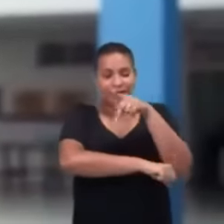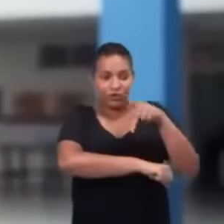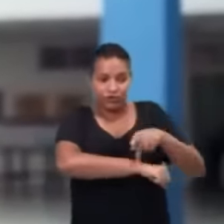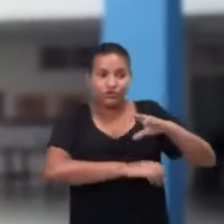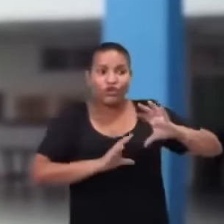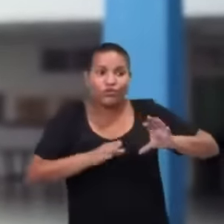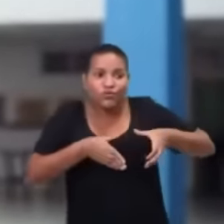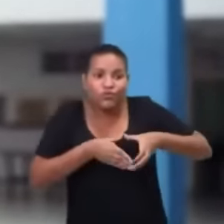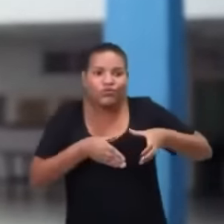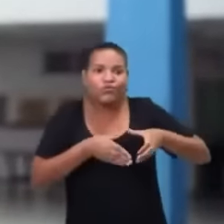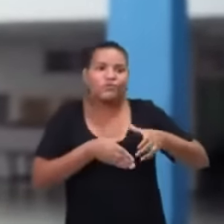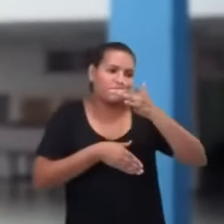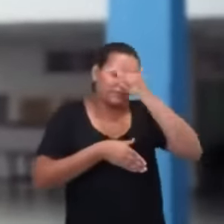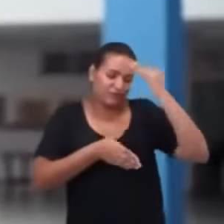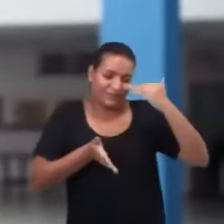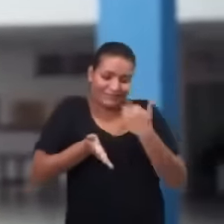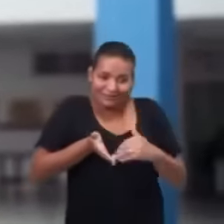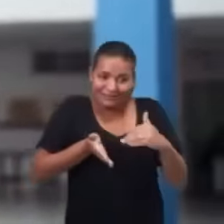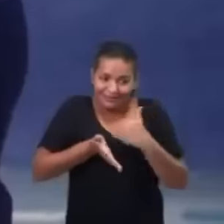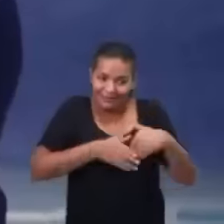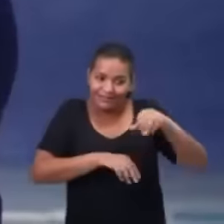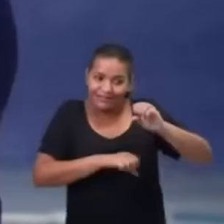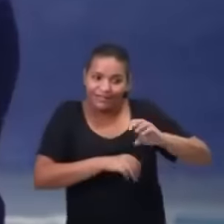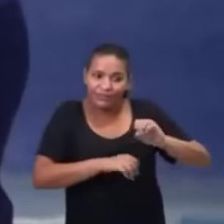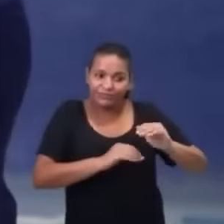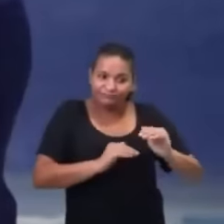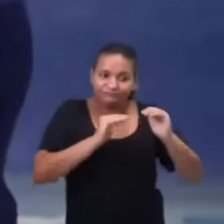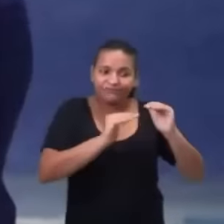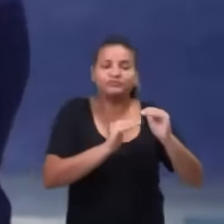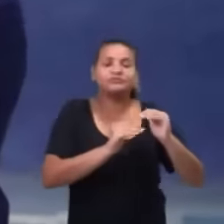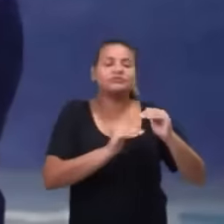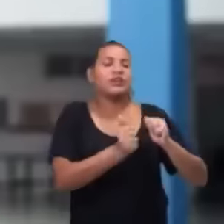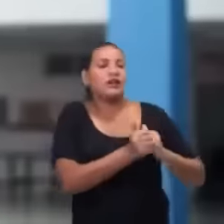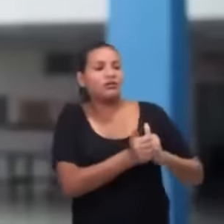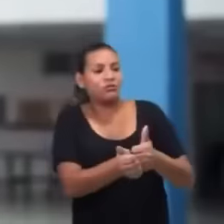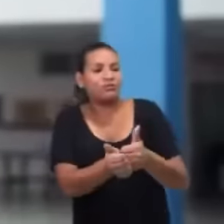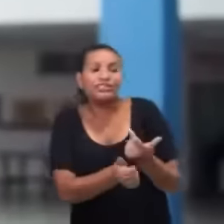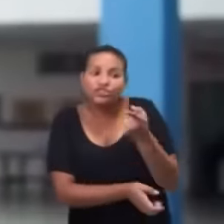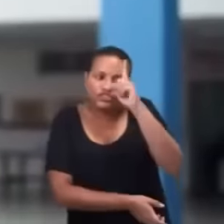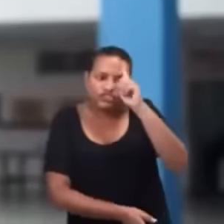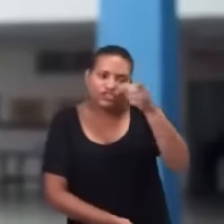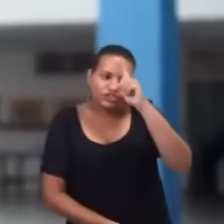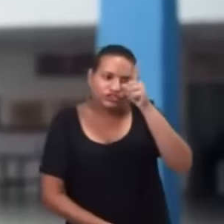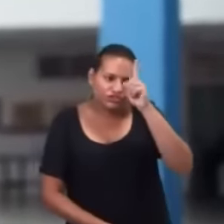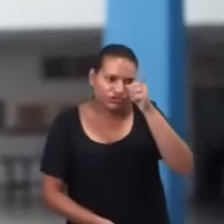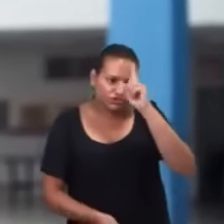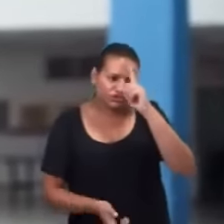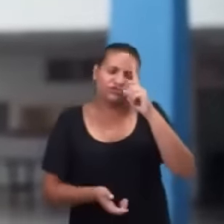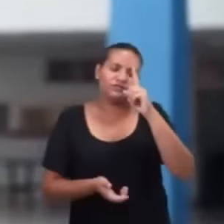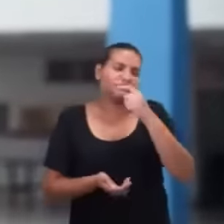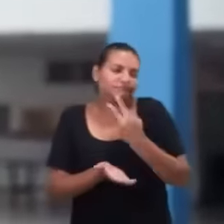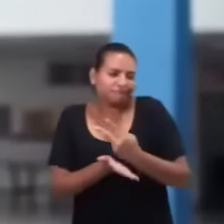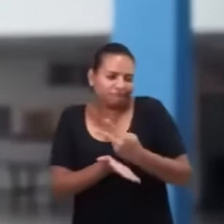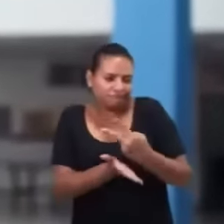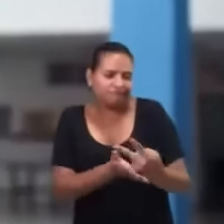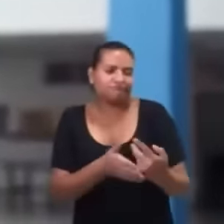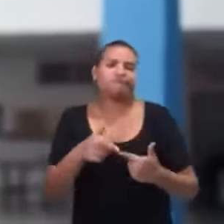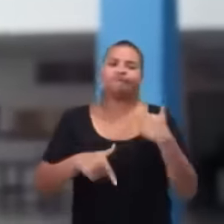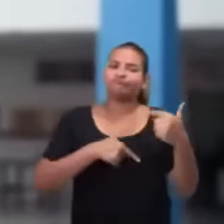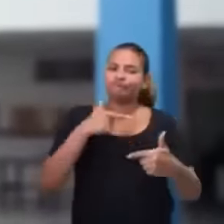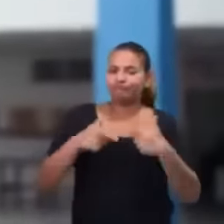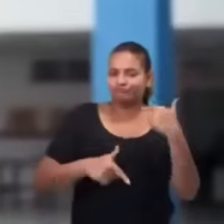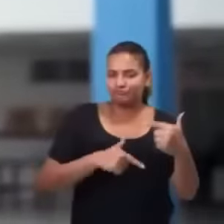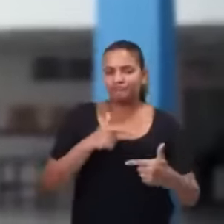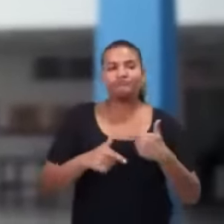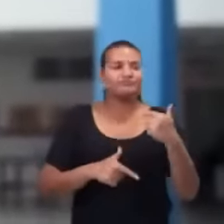É uma equipe técnica da Secretaria de Educação que acompanha o dia a dia do diretor, a rotina do trabalho dele